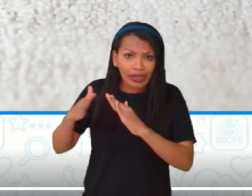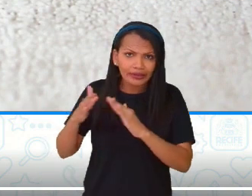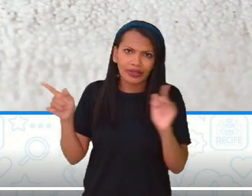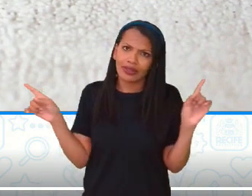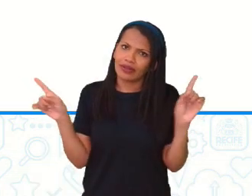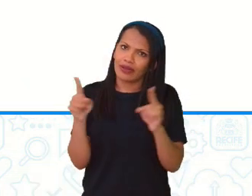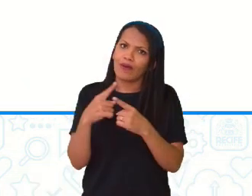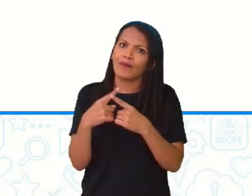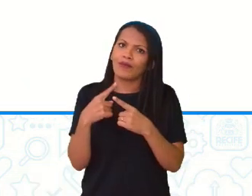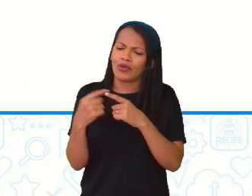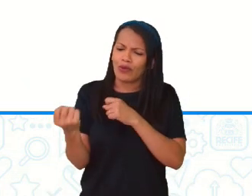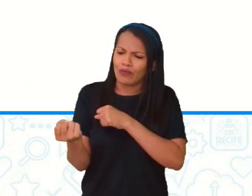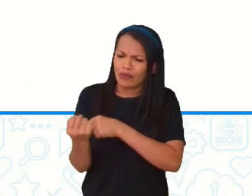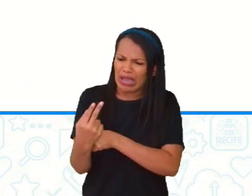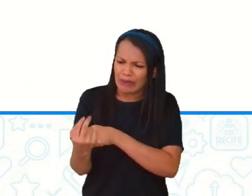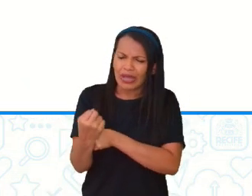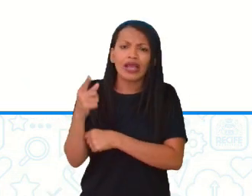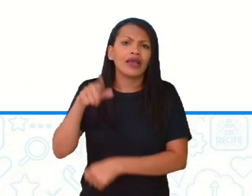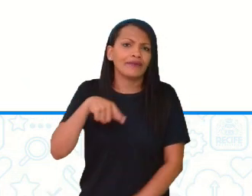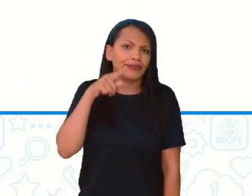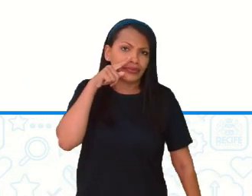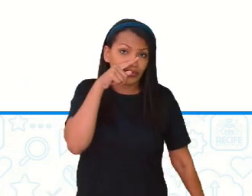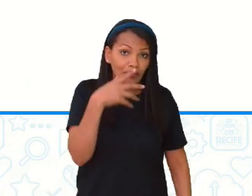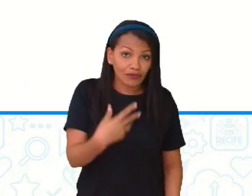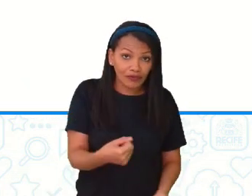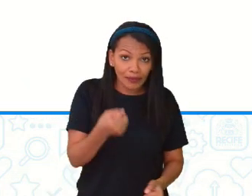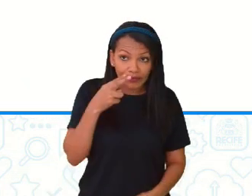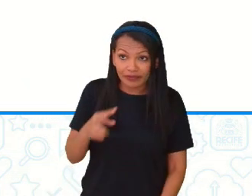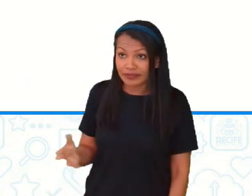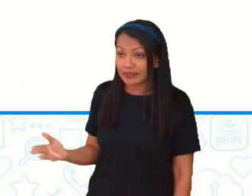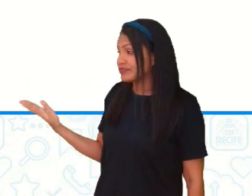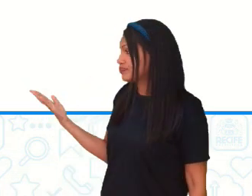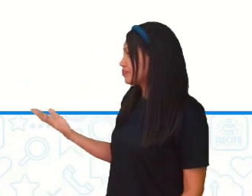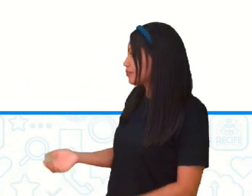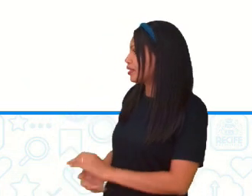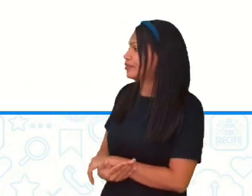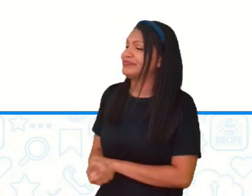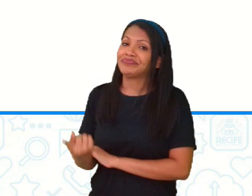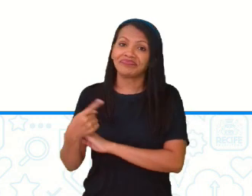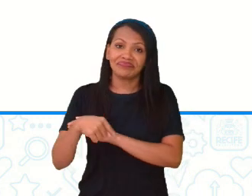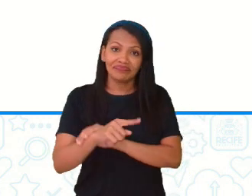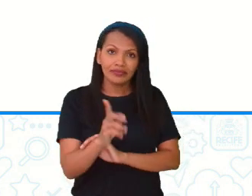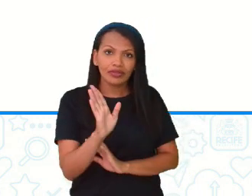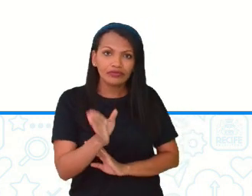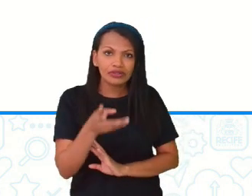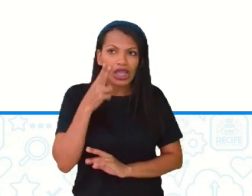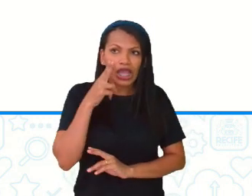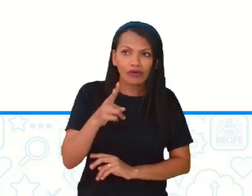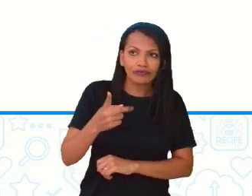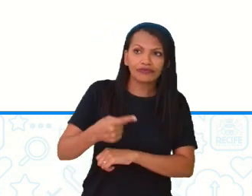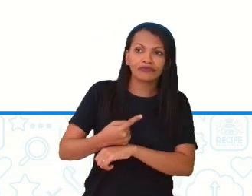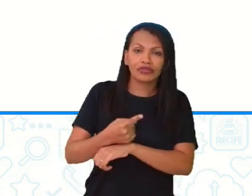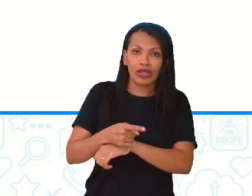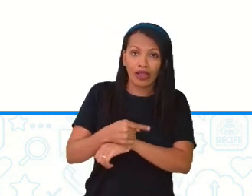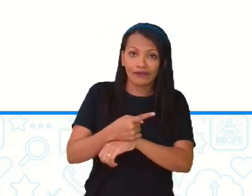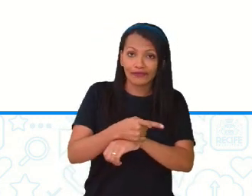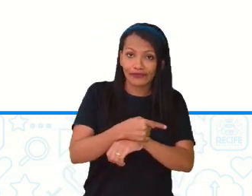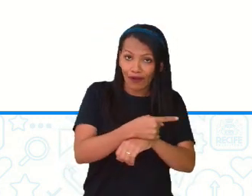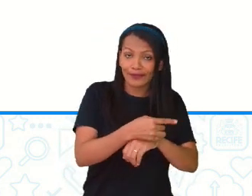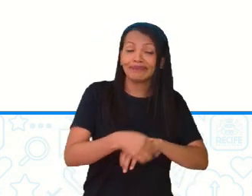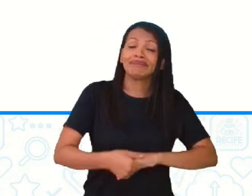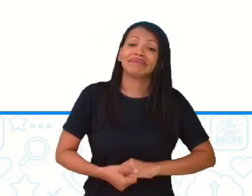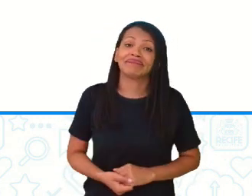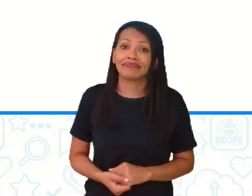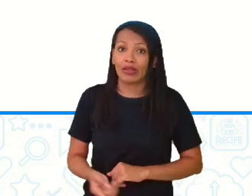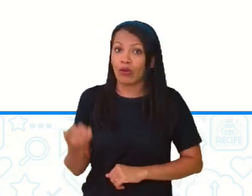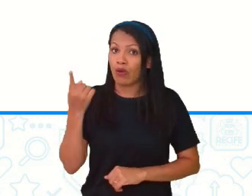esses animais, tá certo? Então, vamos ver os anelídeos? Olha só que interessante. Vocês já viram uma minhoca fora da terra? E